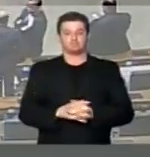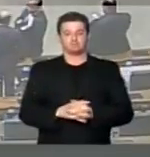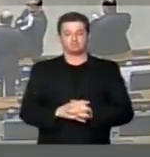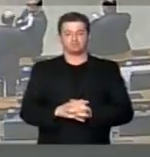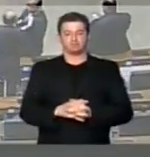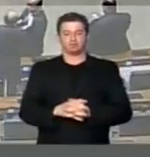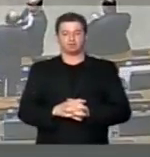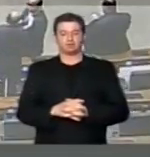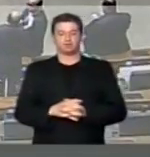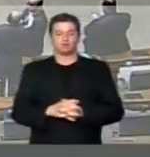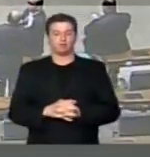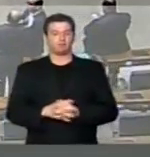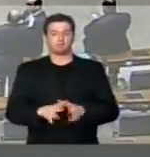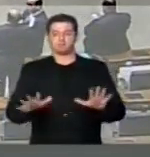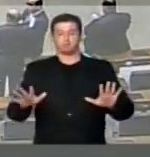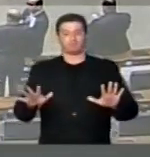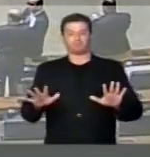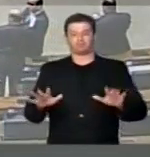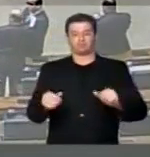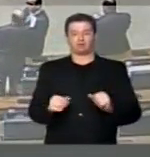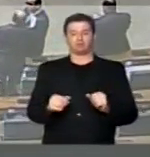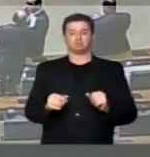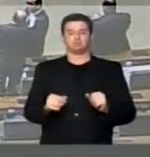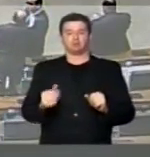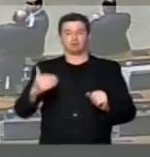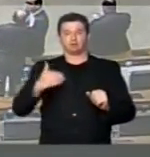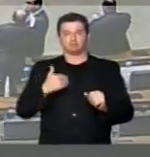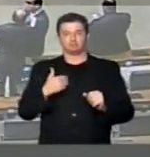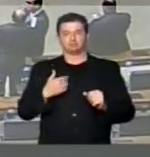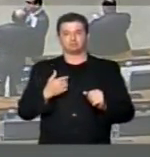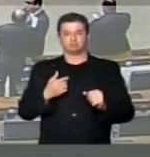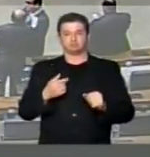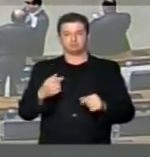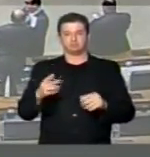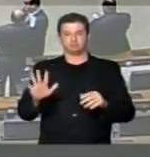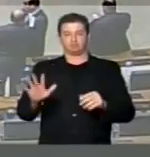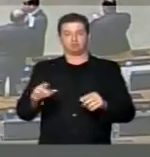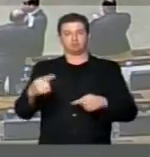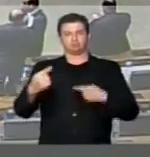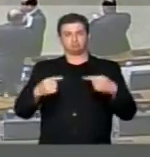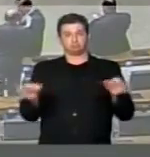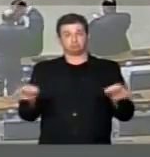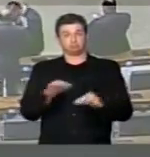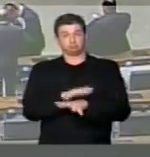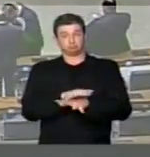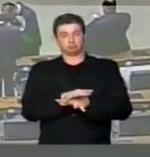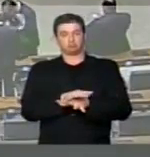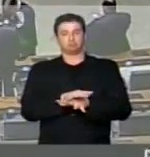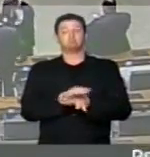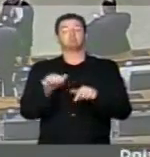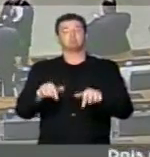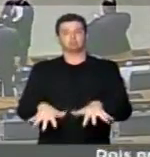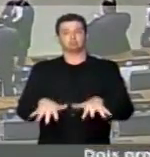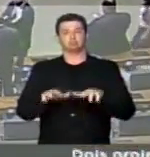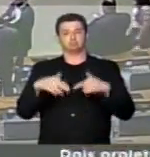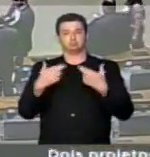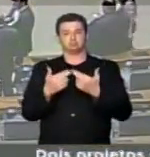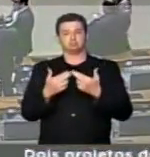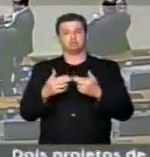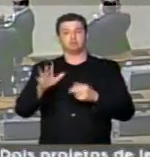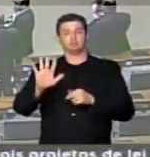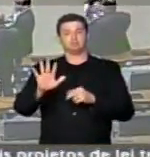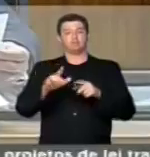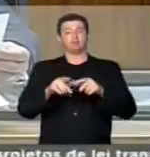presidente. Eu, nesse momento, gostaria de nada mais... Um minuto. Nada mais havendo a tratar, vou encerrar os trabalhos. Presidente,